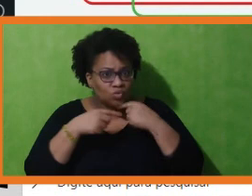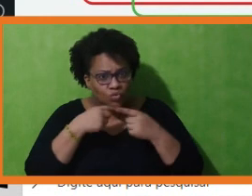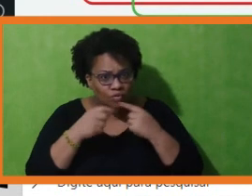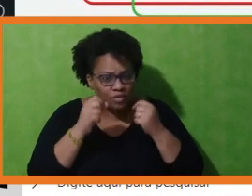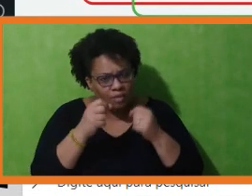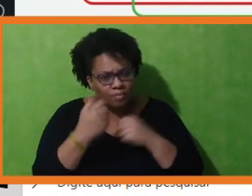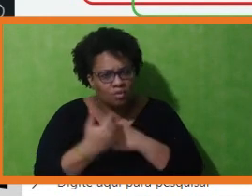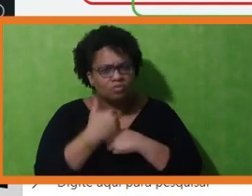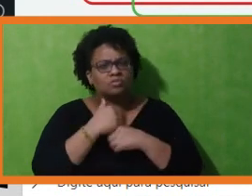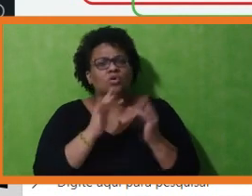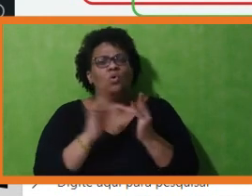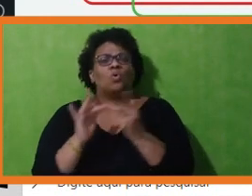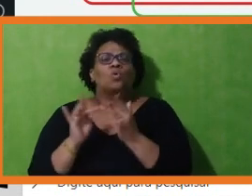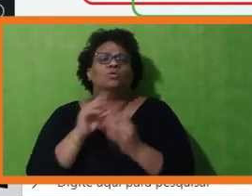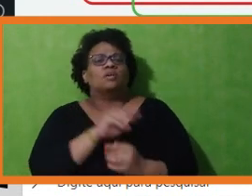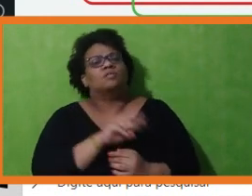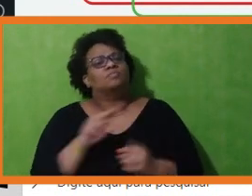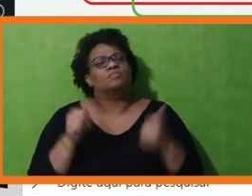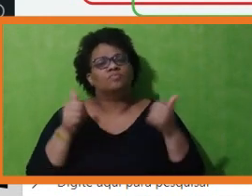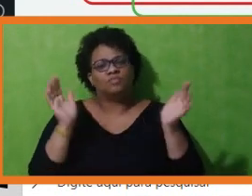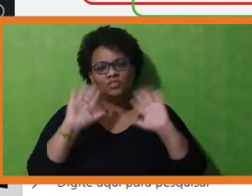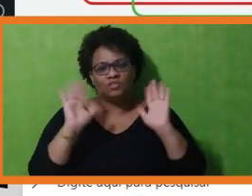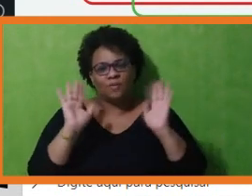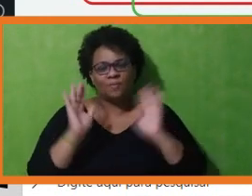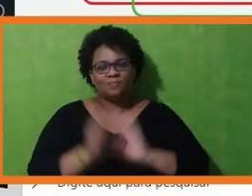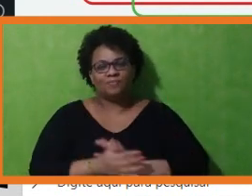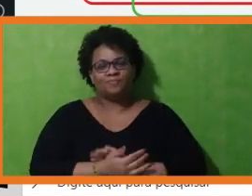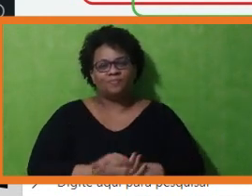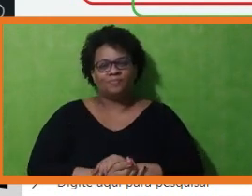certo? Se tiver dúvida, você entra em contato com nossos monitores. É isso, até mais.